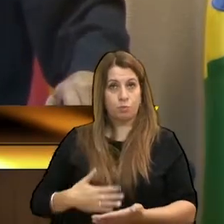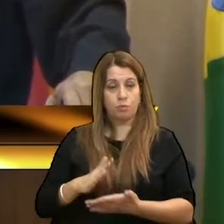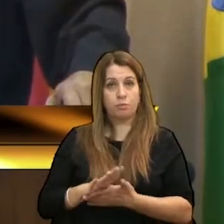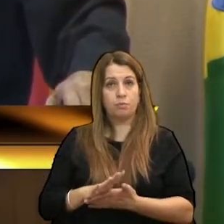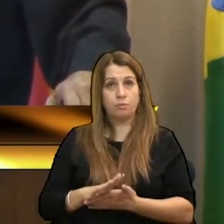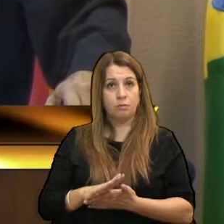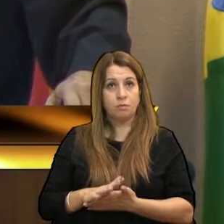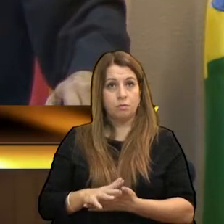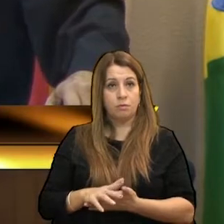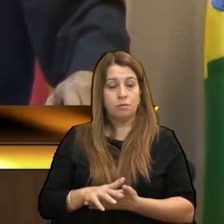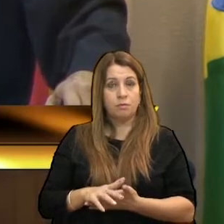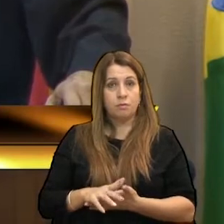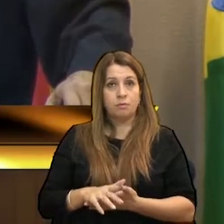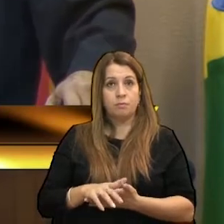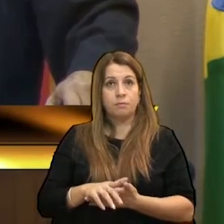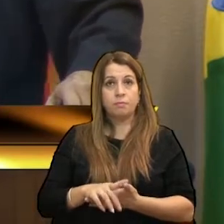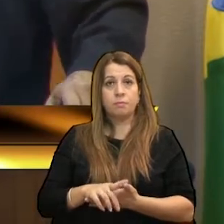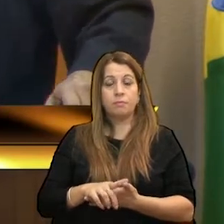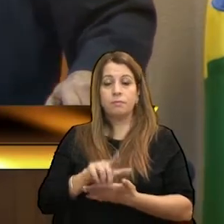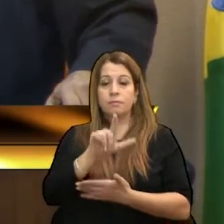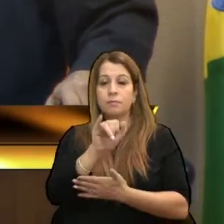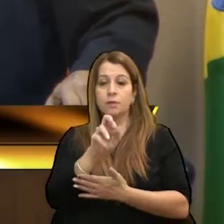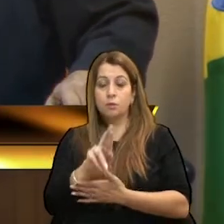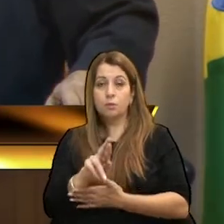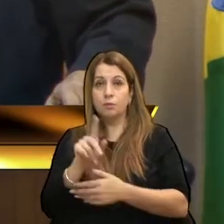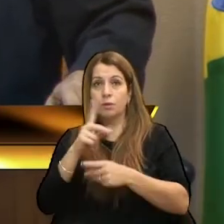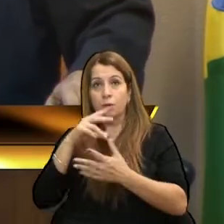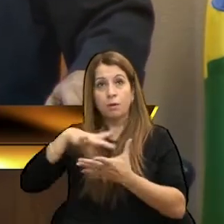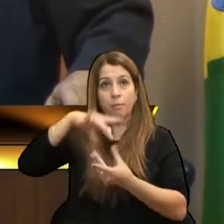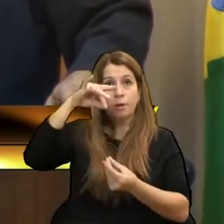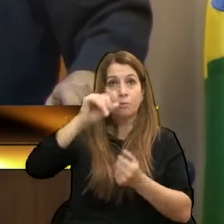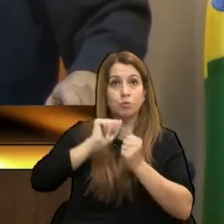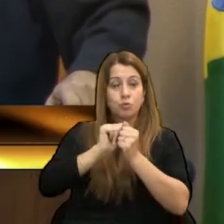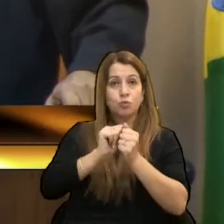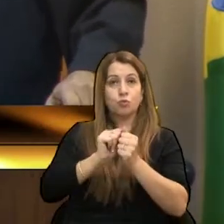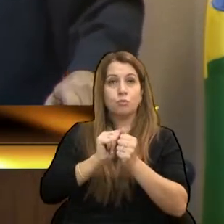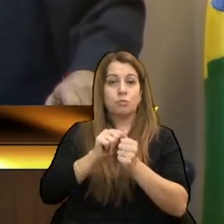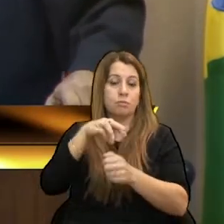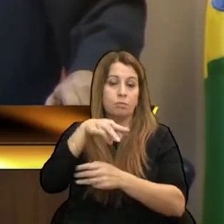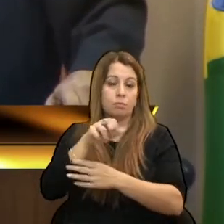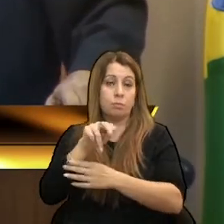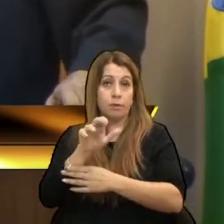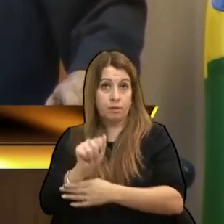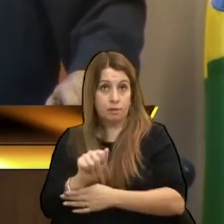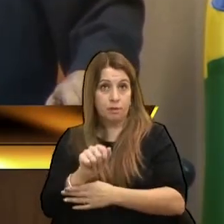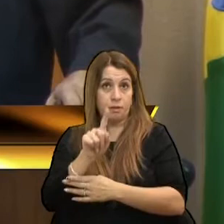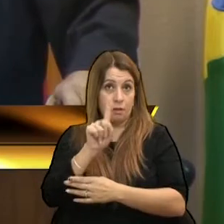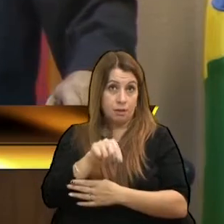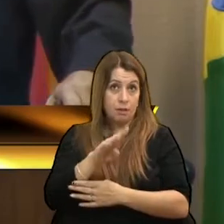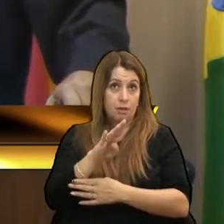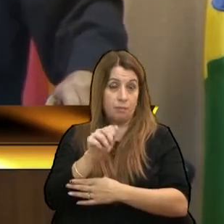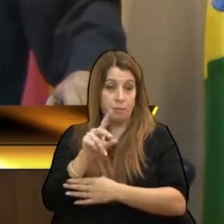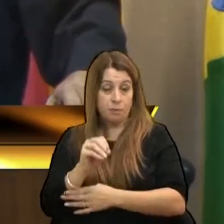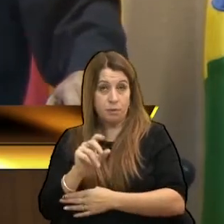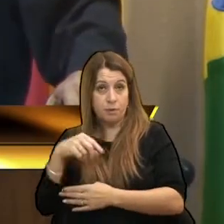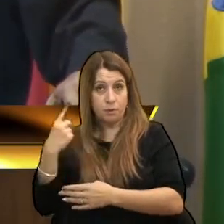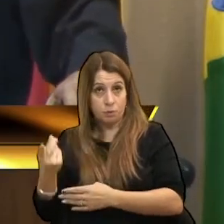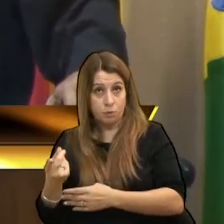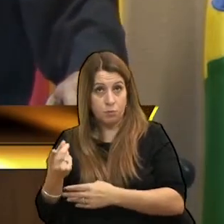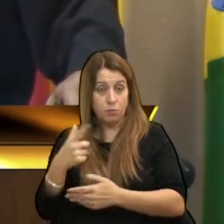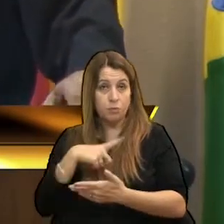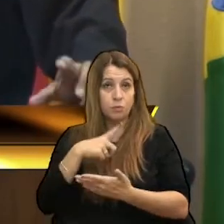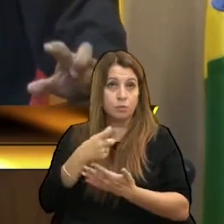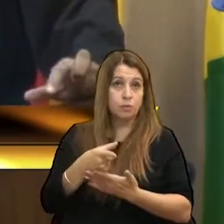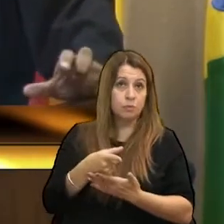o licor, a alma ou espírito ligado à matéria. É o bago, o homem que